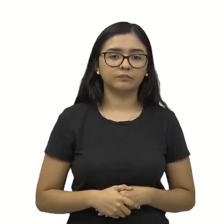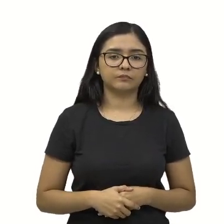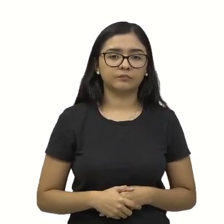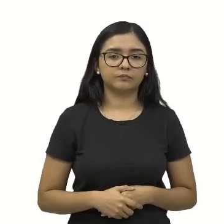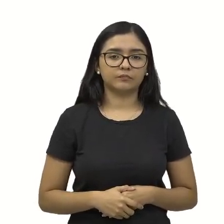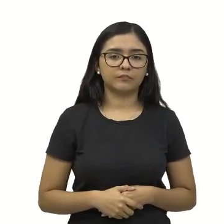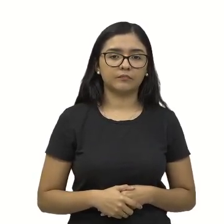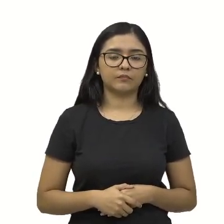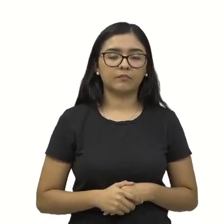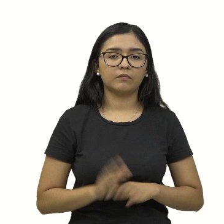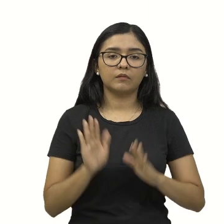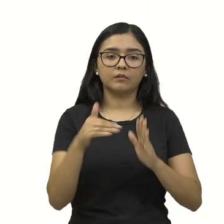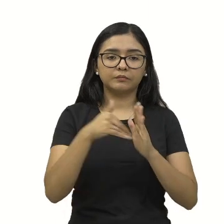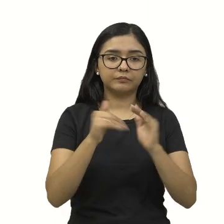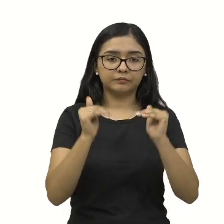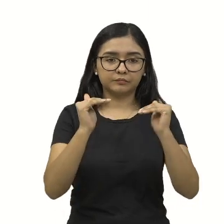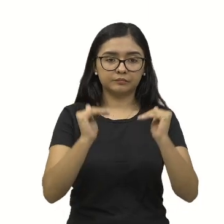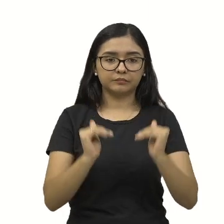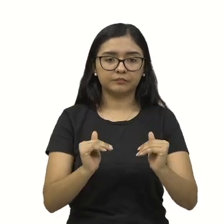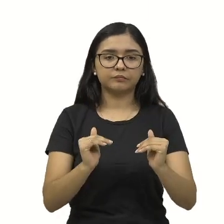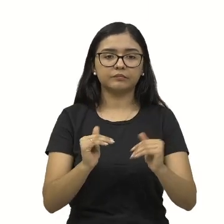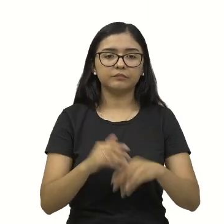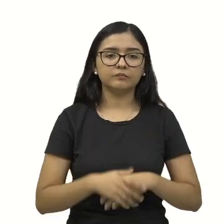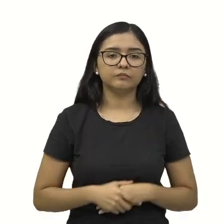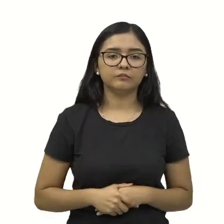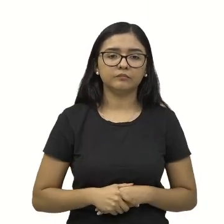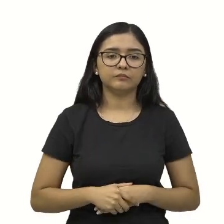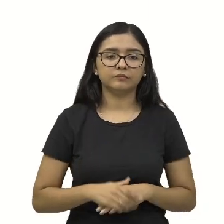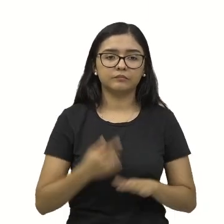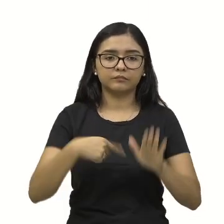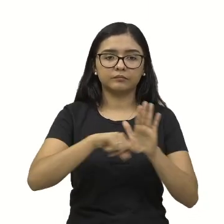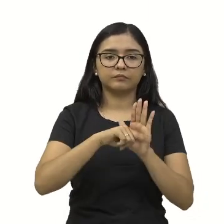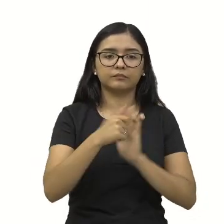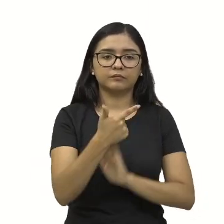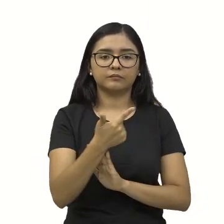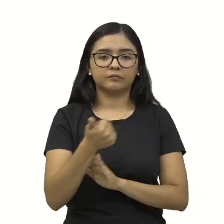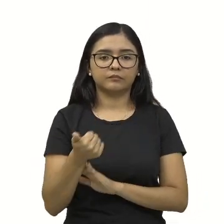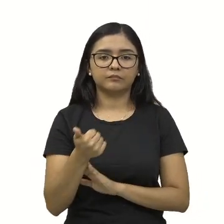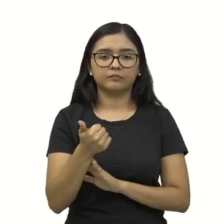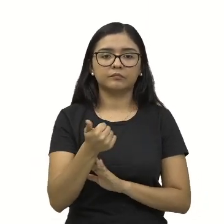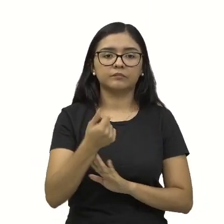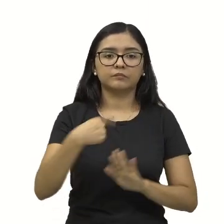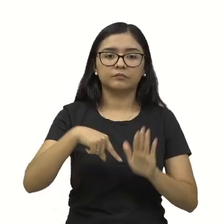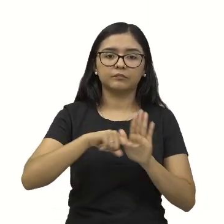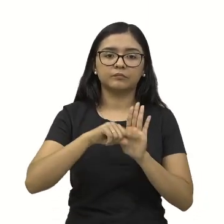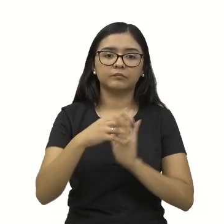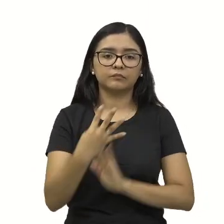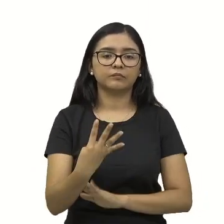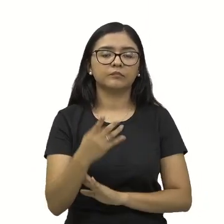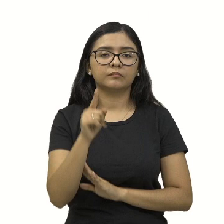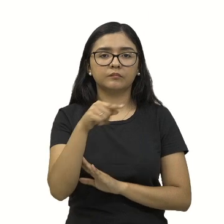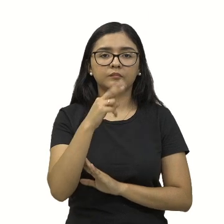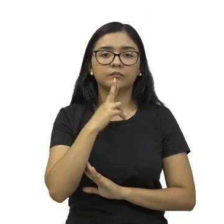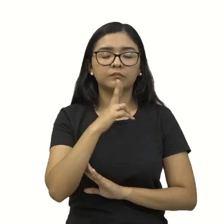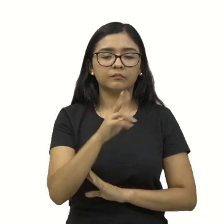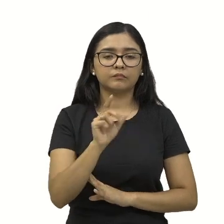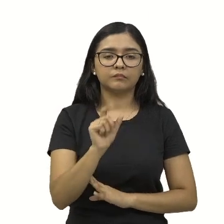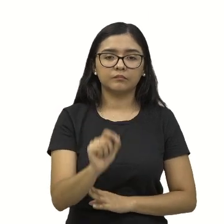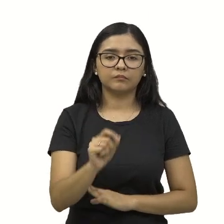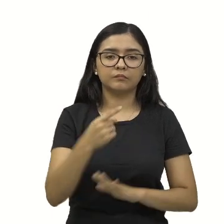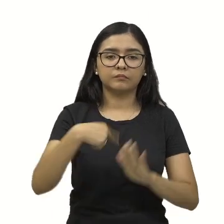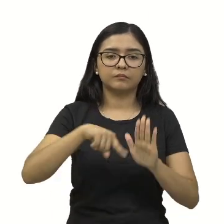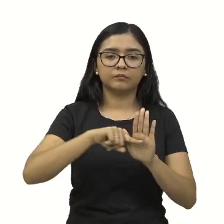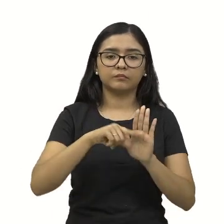Certo? E a última linha, menos 21 com menos 4, que vai dar